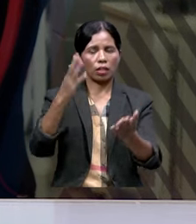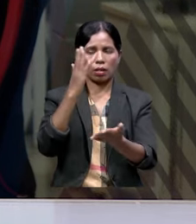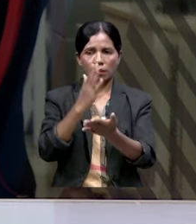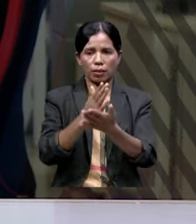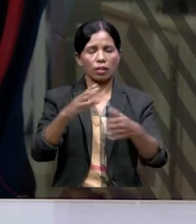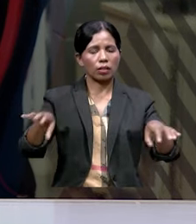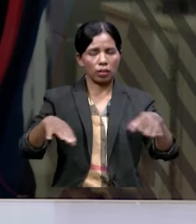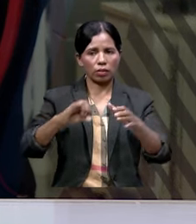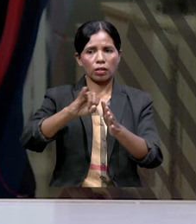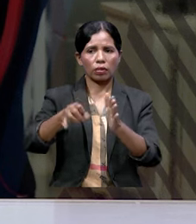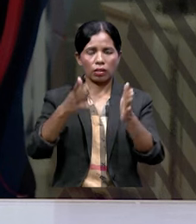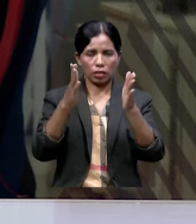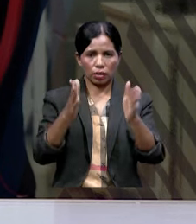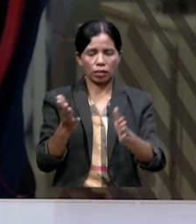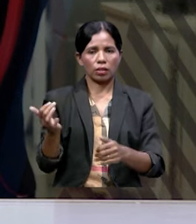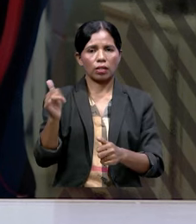serviço jornalista será.